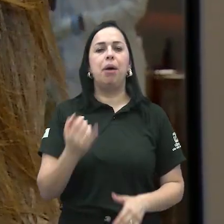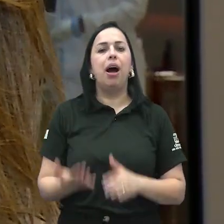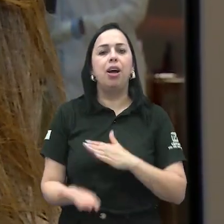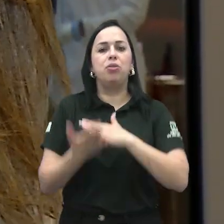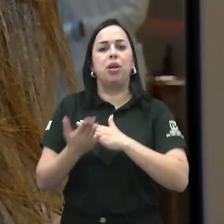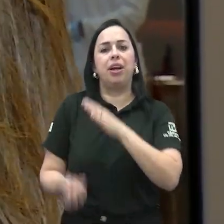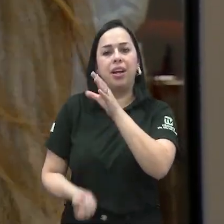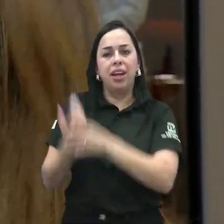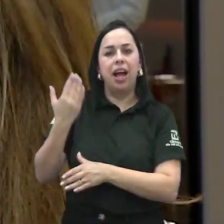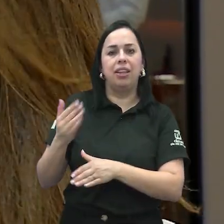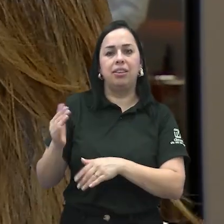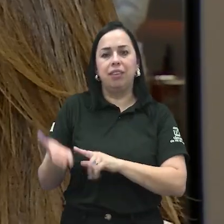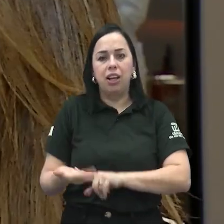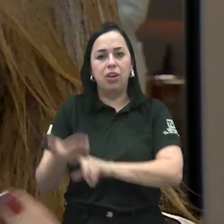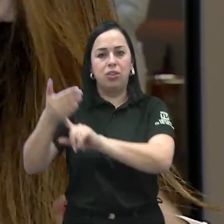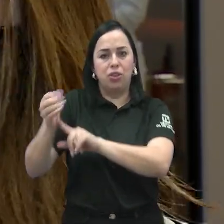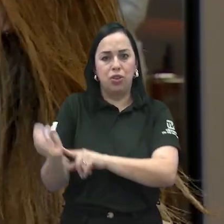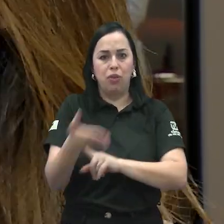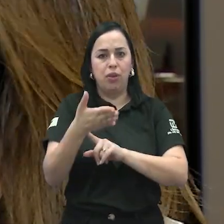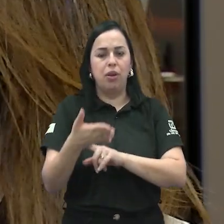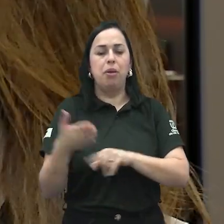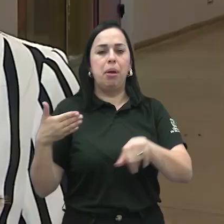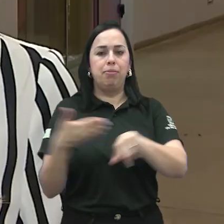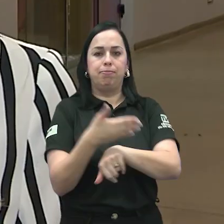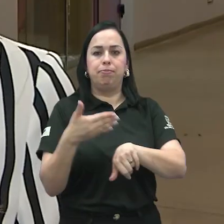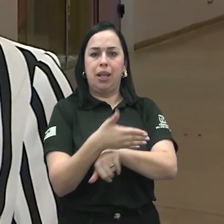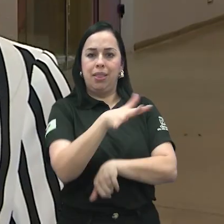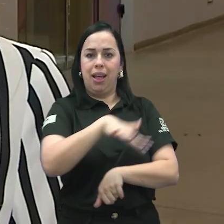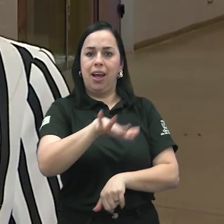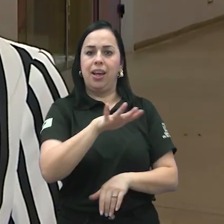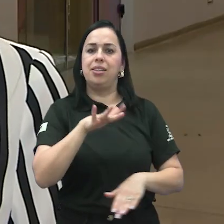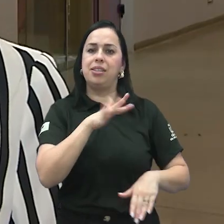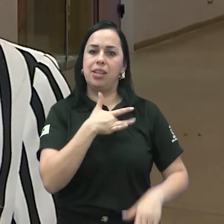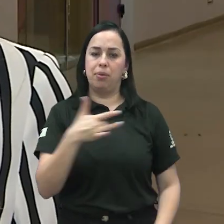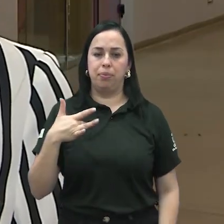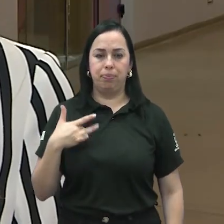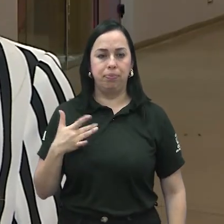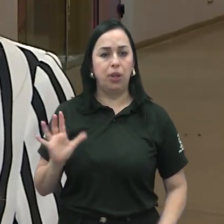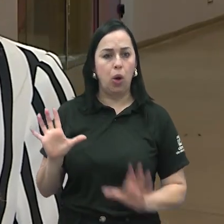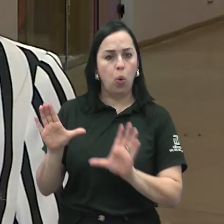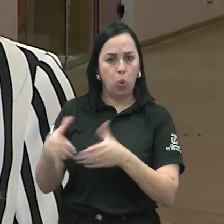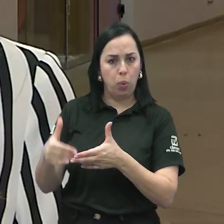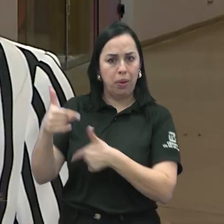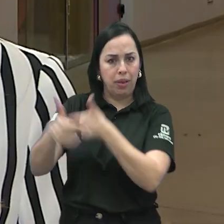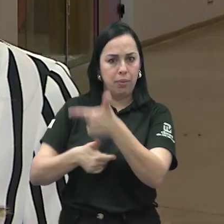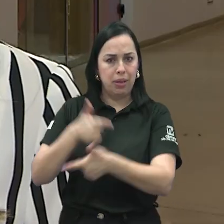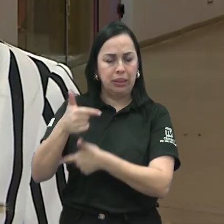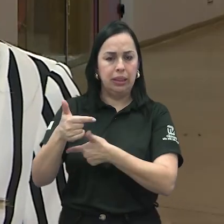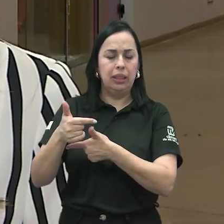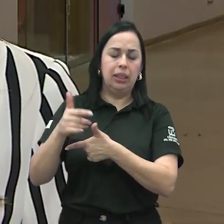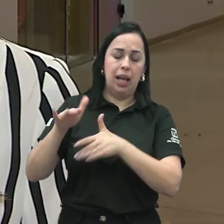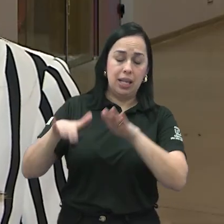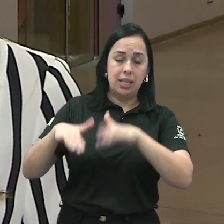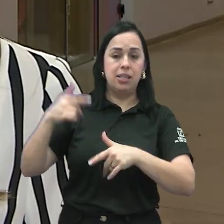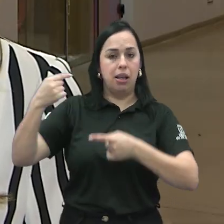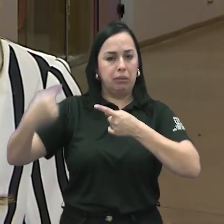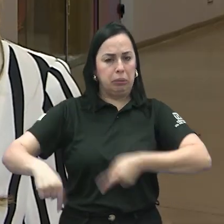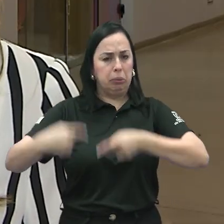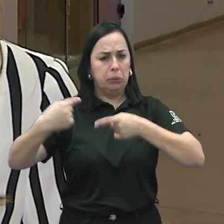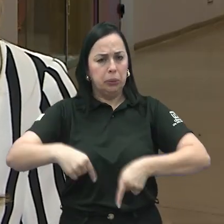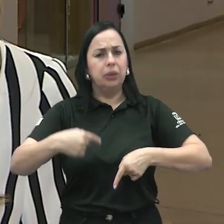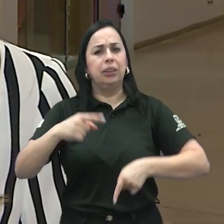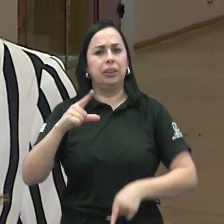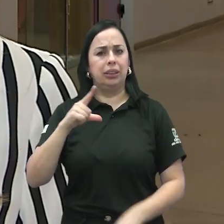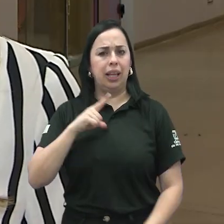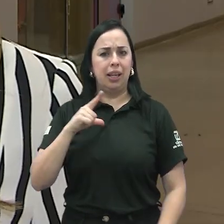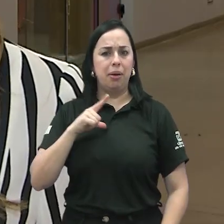novas tecnologias e melhorar o acesso à saúde. Quando a gente tem um grupo trabalhando em conjunto, alguns desafios tecnológicos